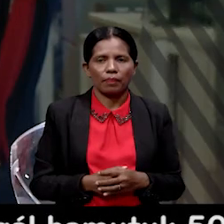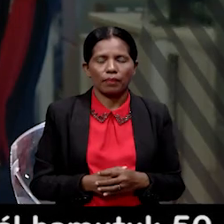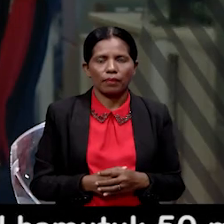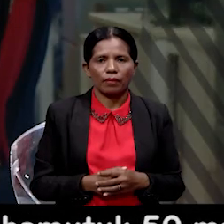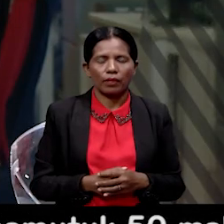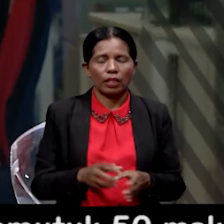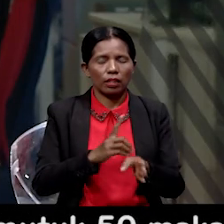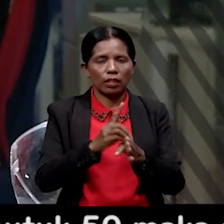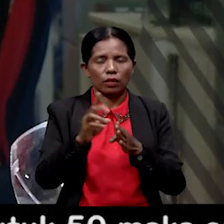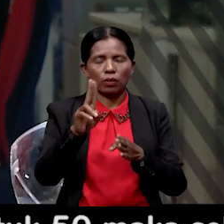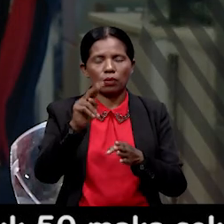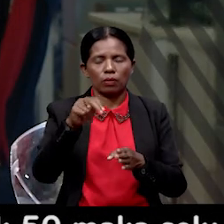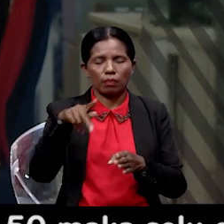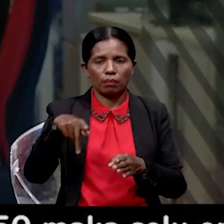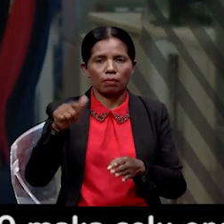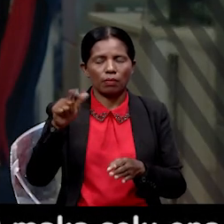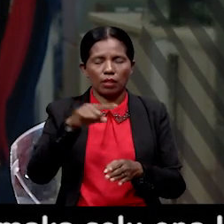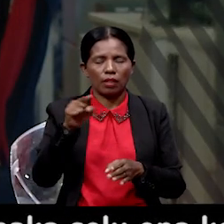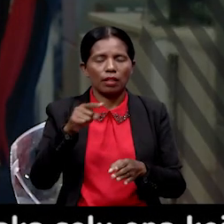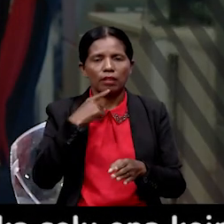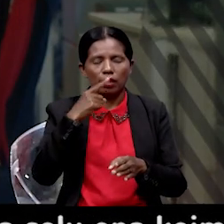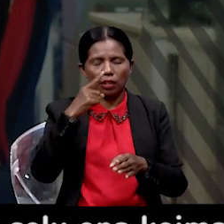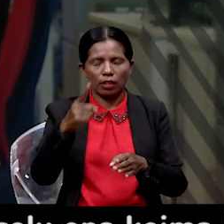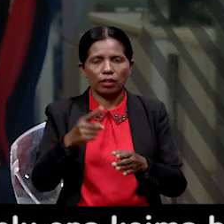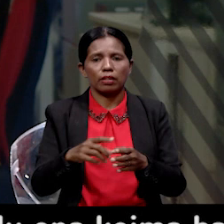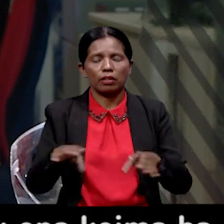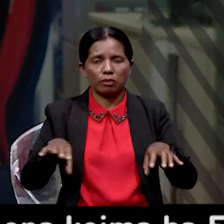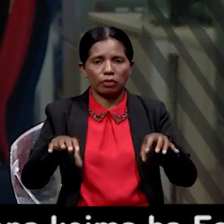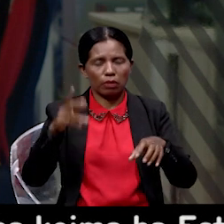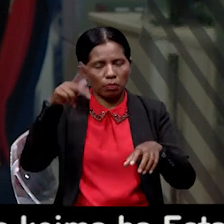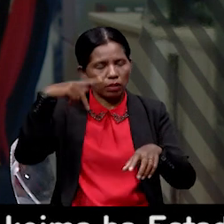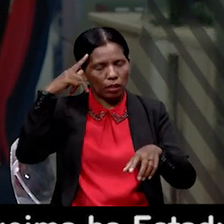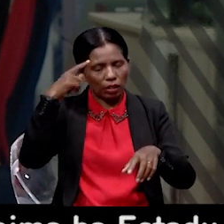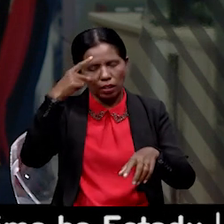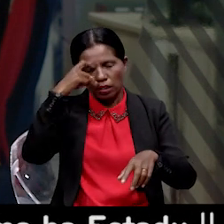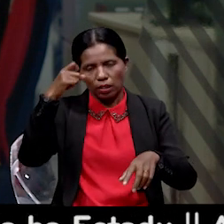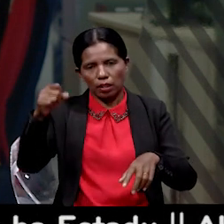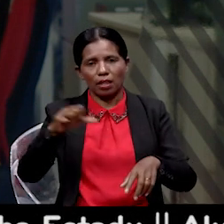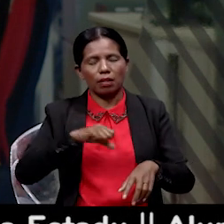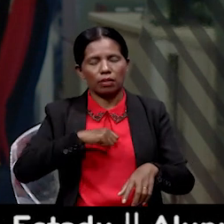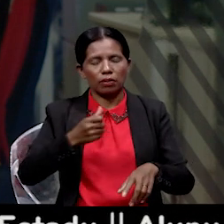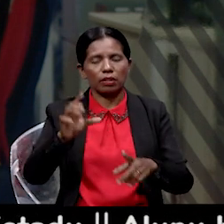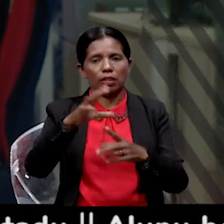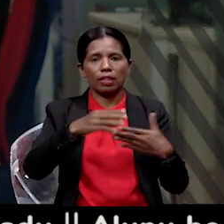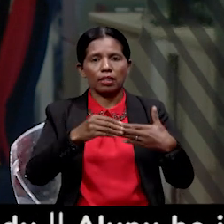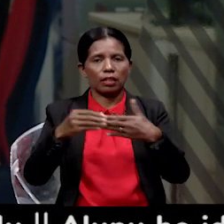Reitorum passa de ten instabilidade política e Timor-Leste, tamba arrogância o seu líder político sira.